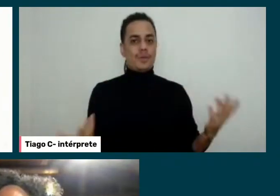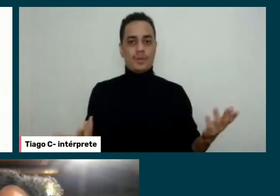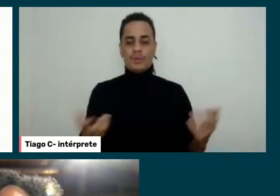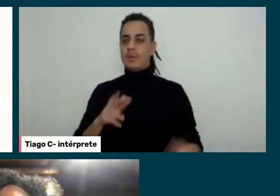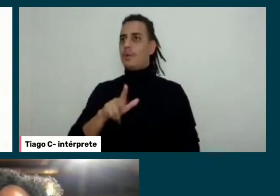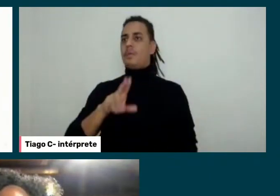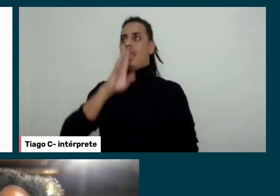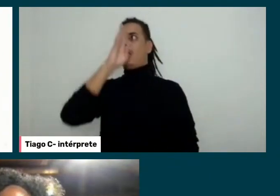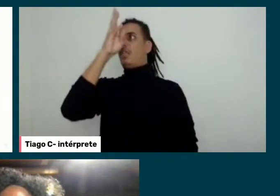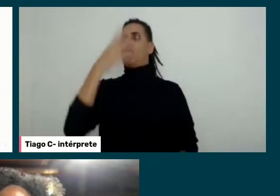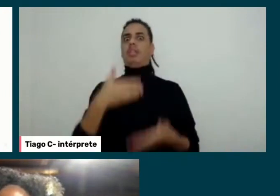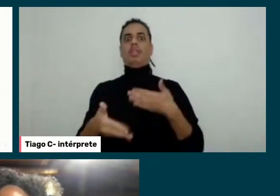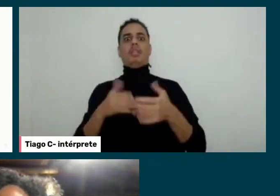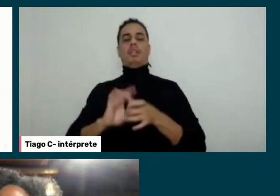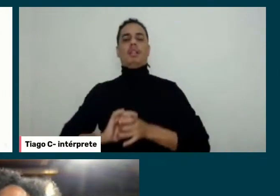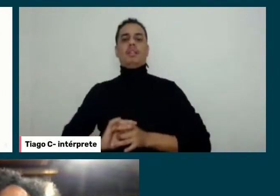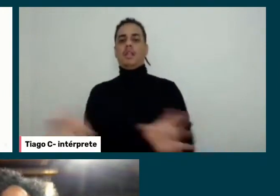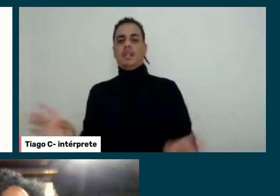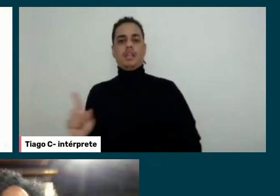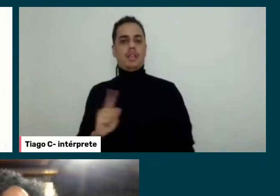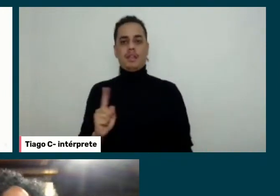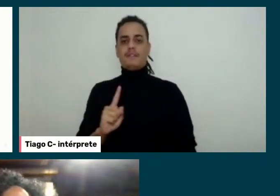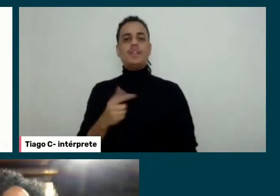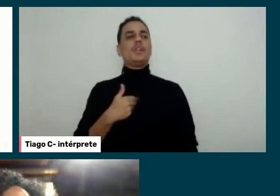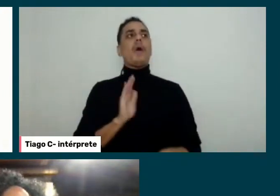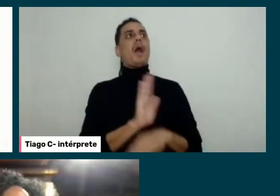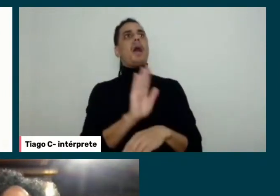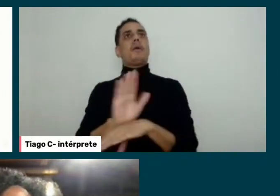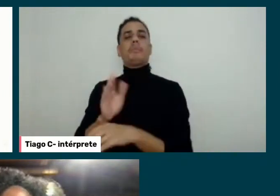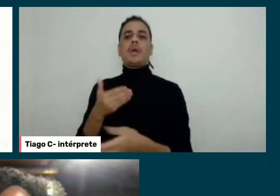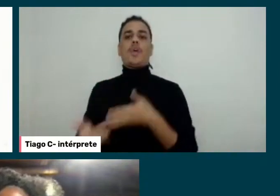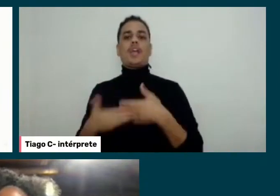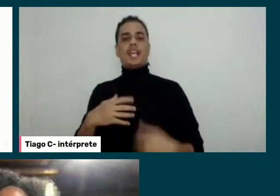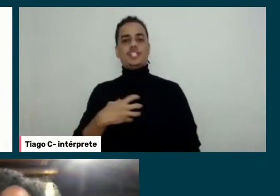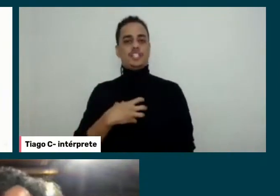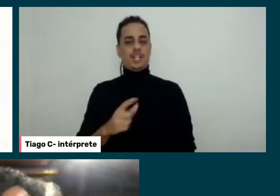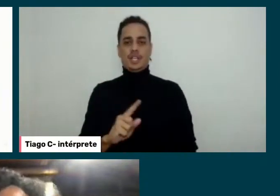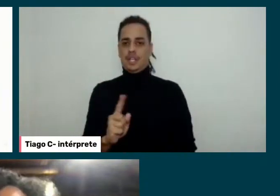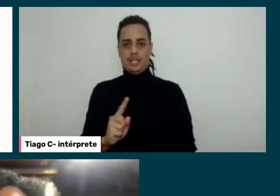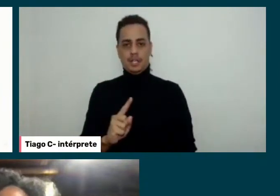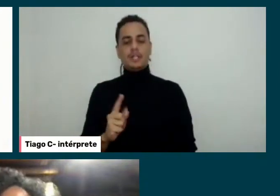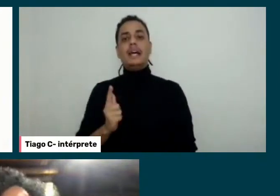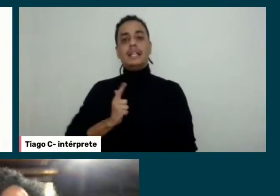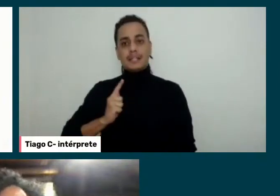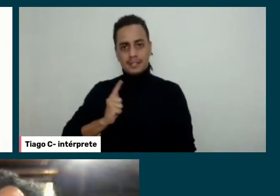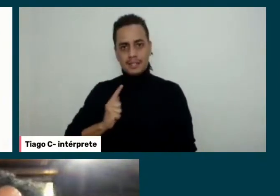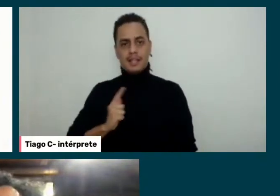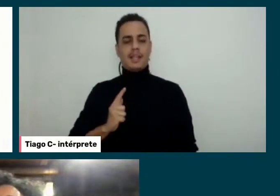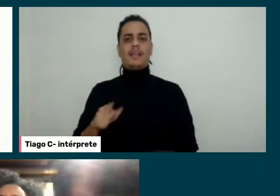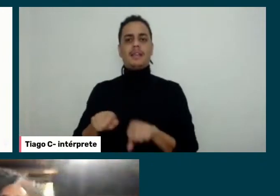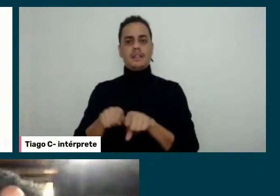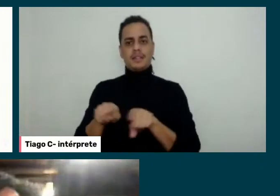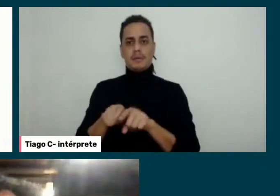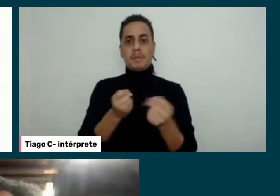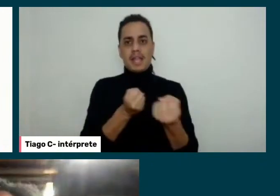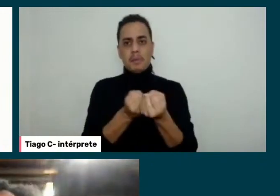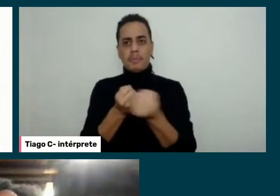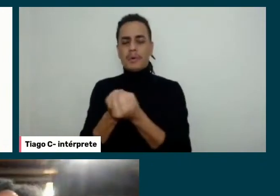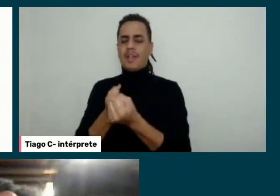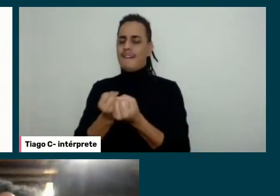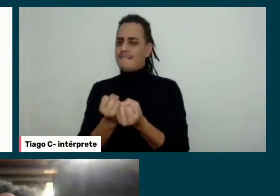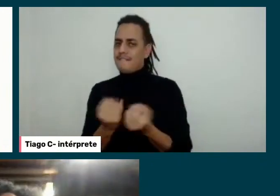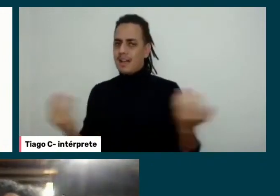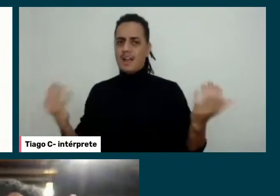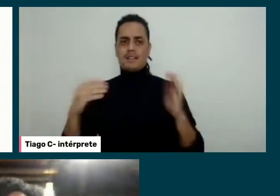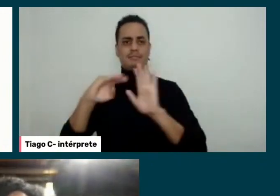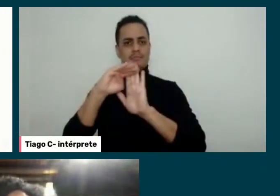soltas elas não auxiliam de qualquer maneira, né? Elas estão também dando auxílios diferentes